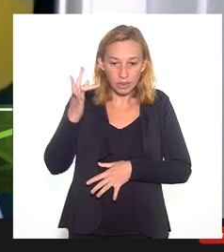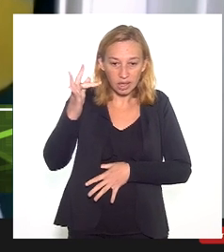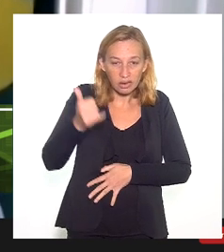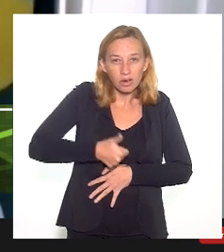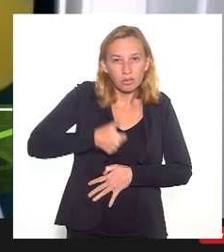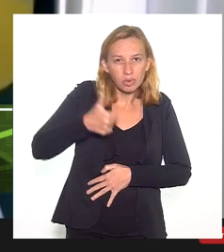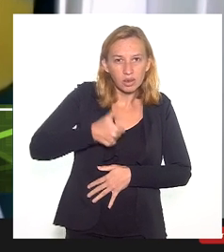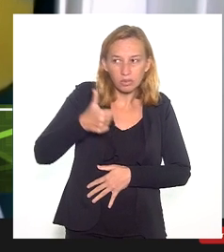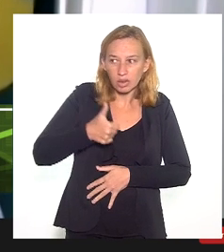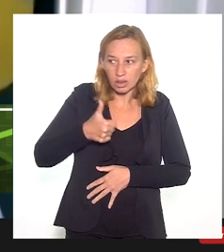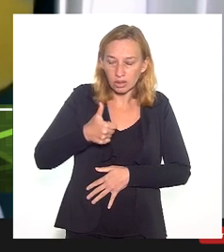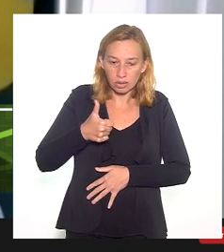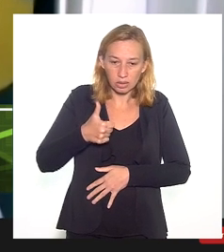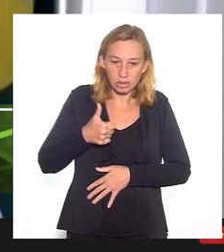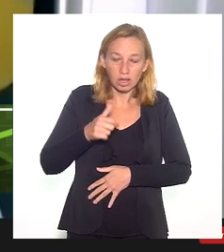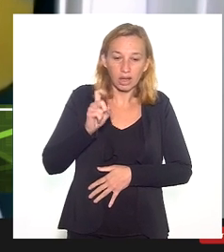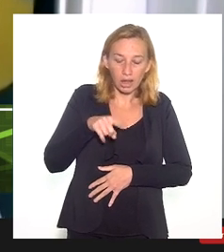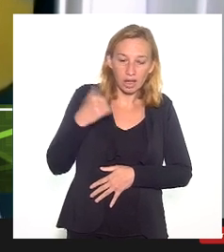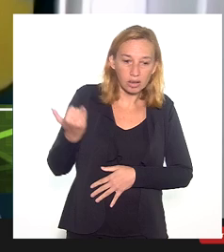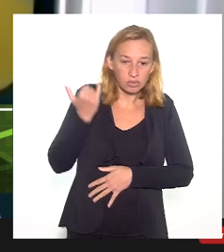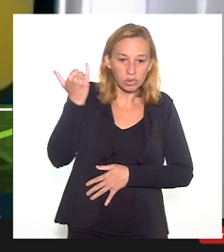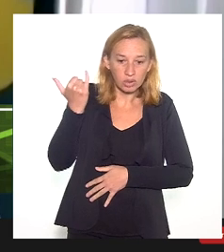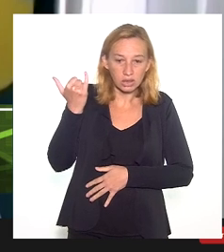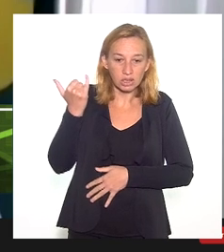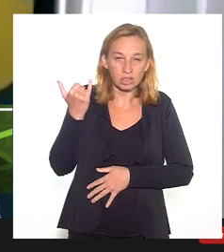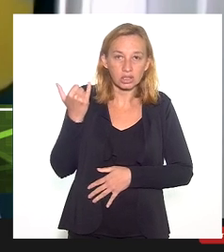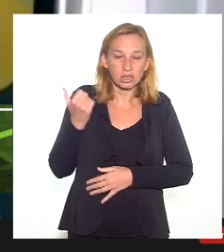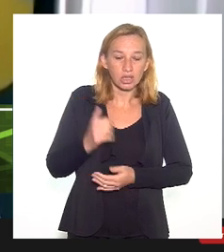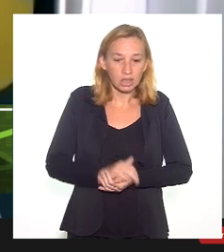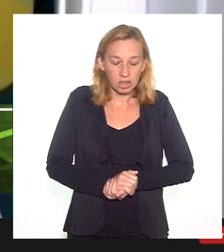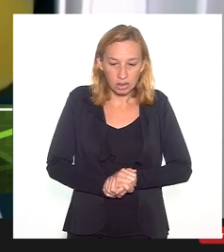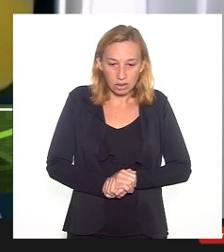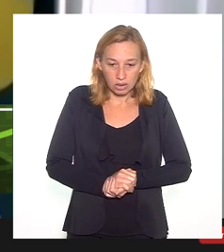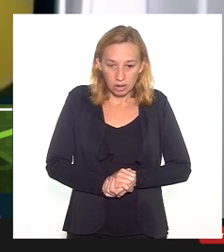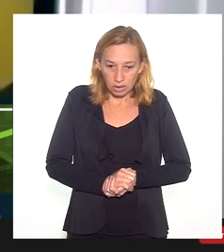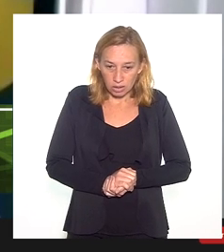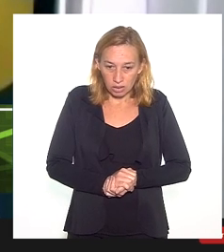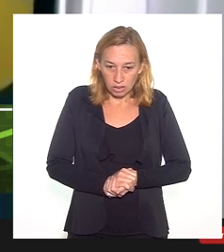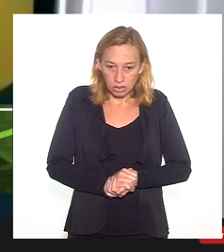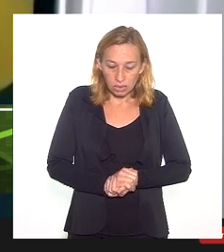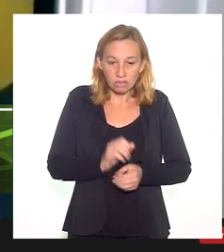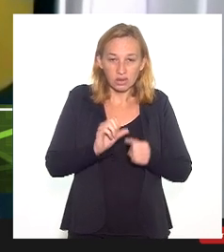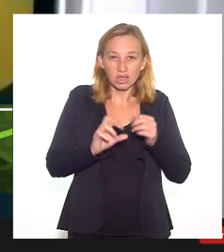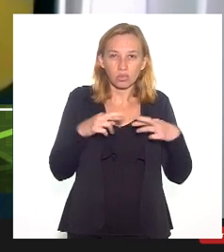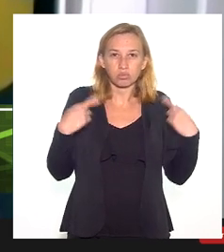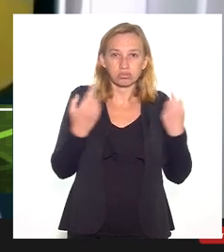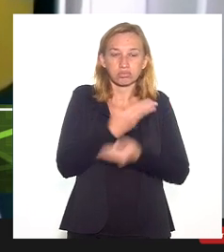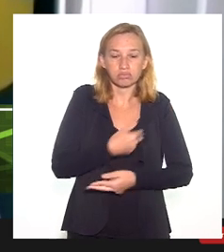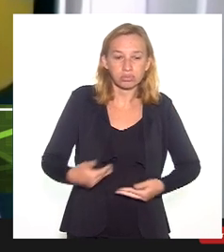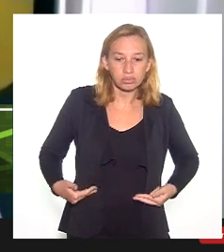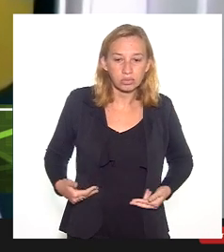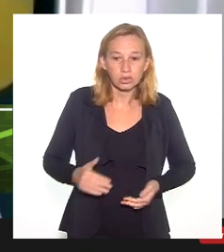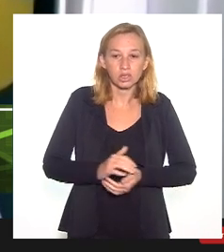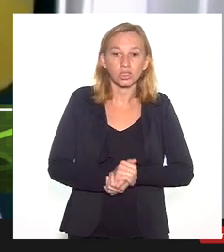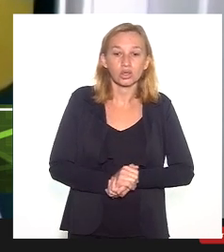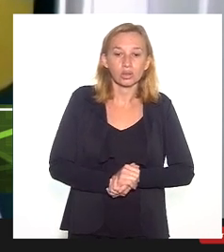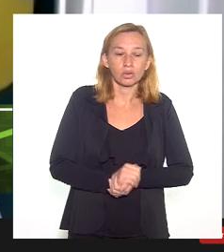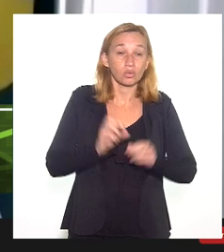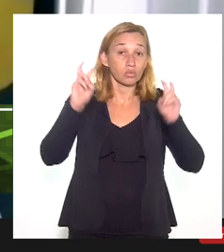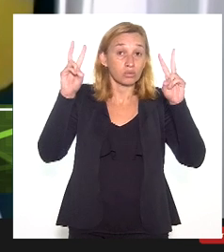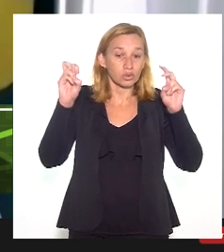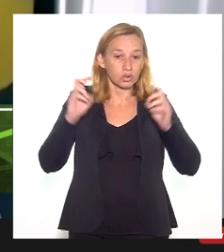assim como o Flávio mencionou, e é muito importante ter isso em conta, nós vamos fazer uma audiência pública sobre